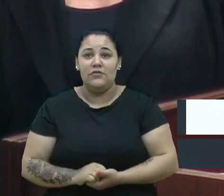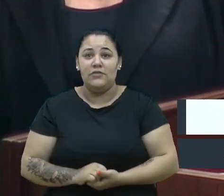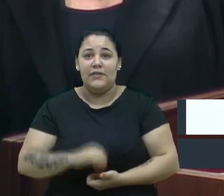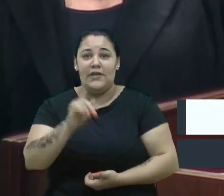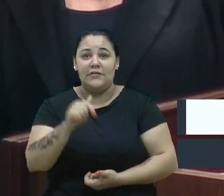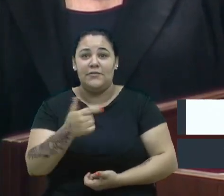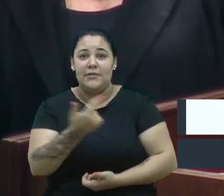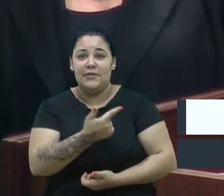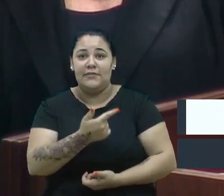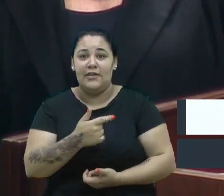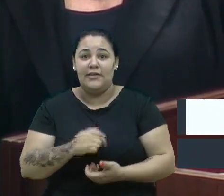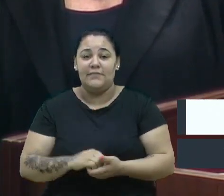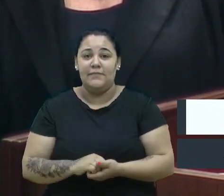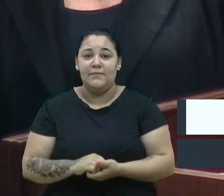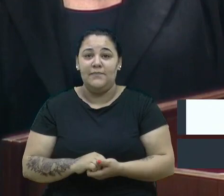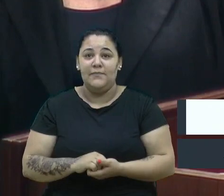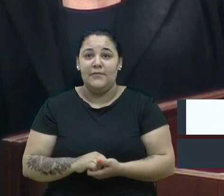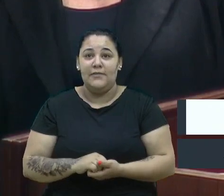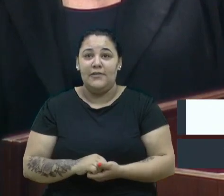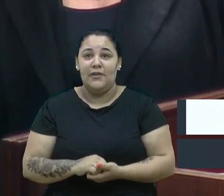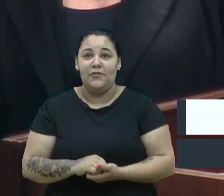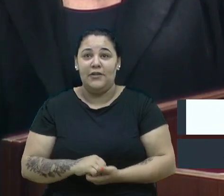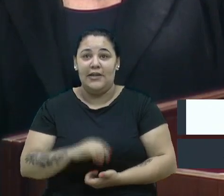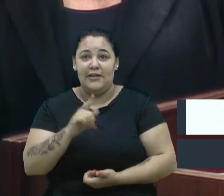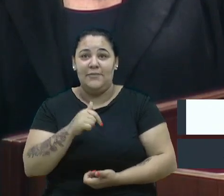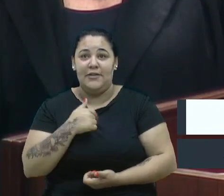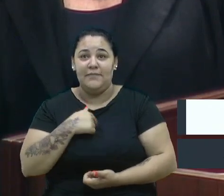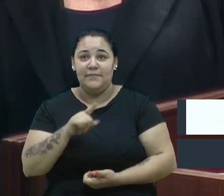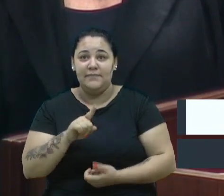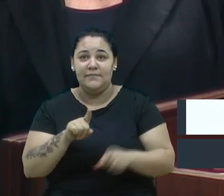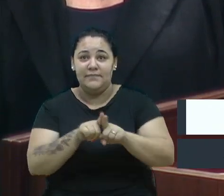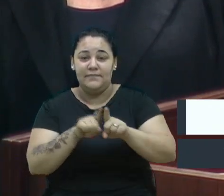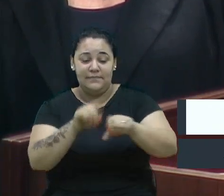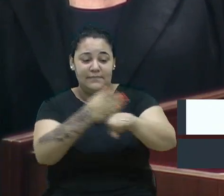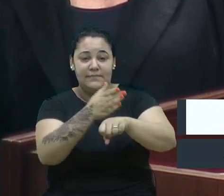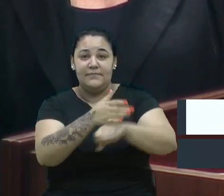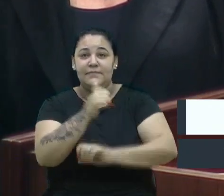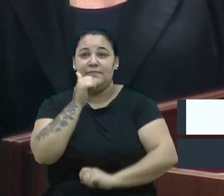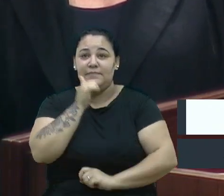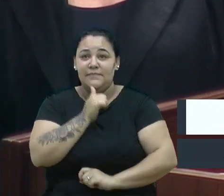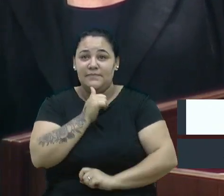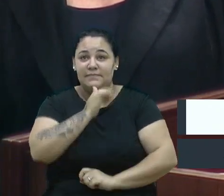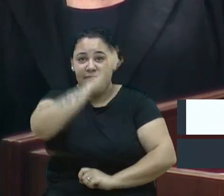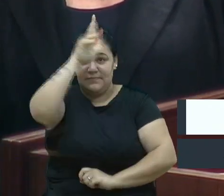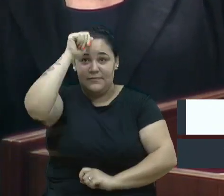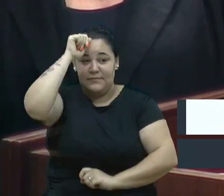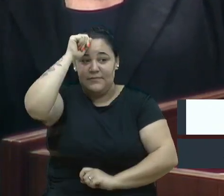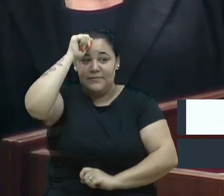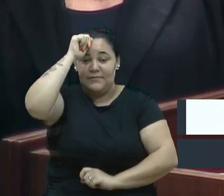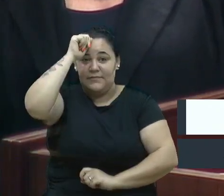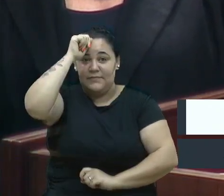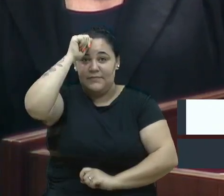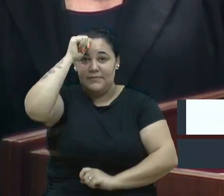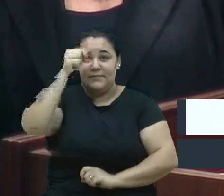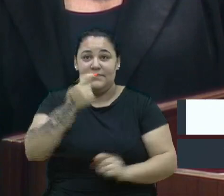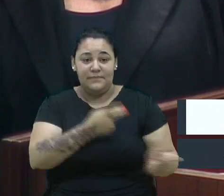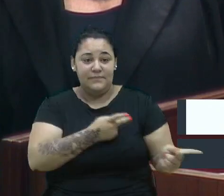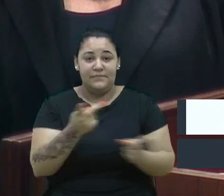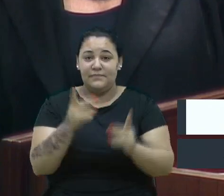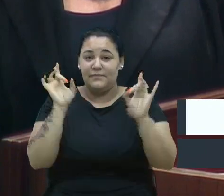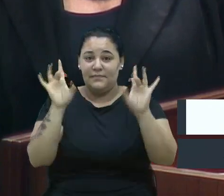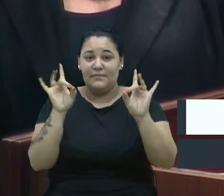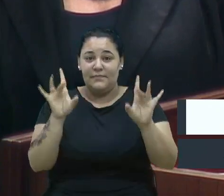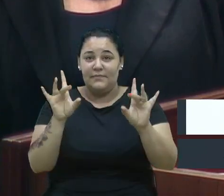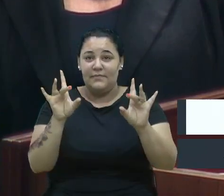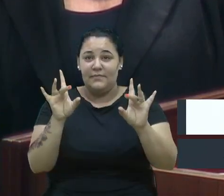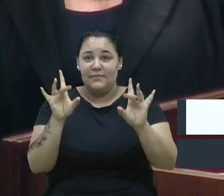da PEM, que é a Procuradoria Especial da Mulher, que é tão importante no nosso município e nesta Câmara, e também convidar especialmente as